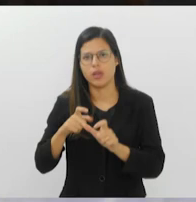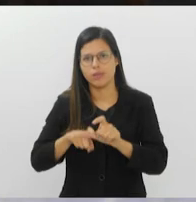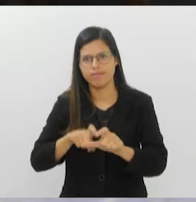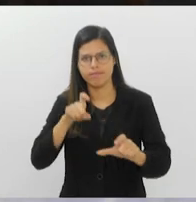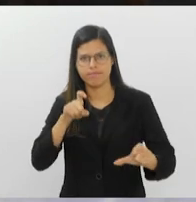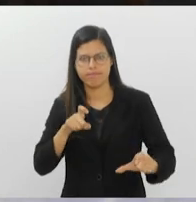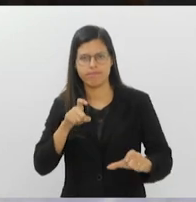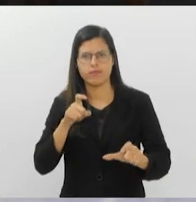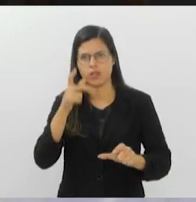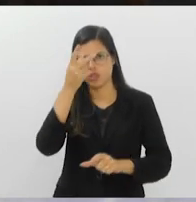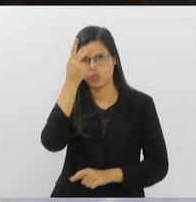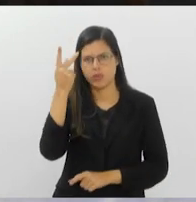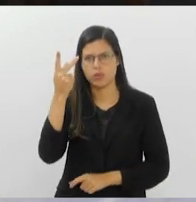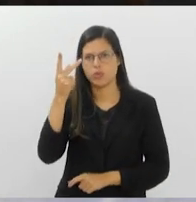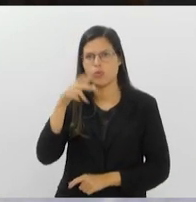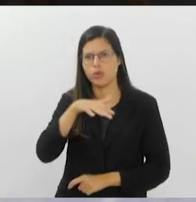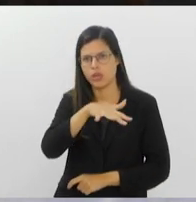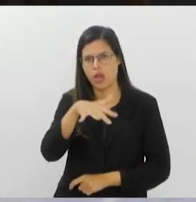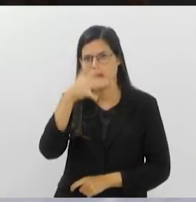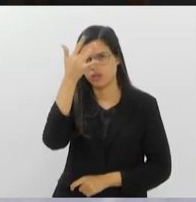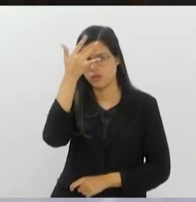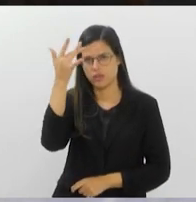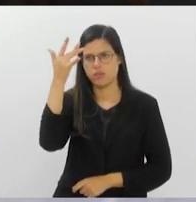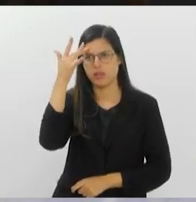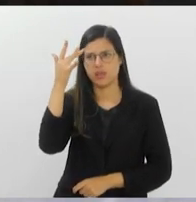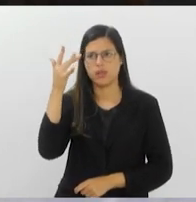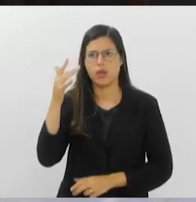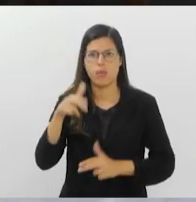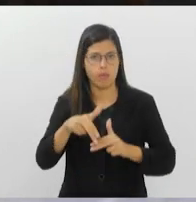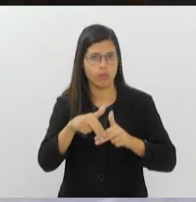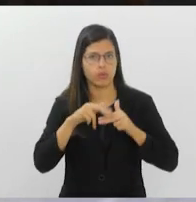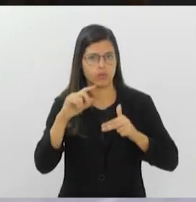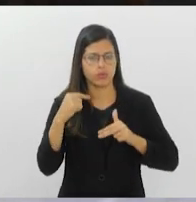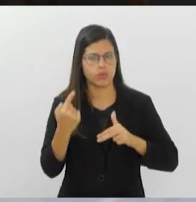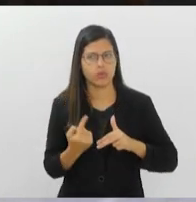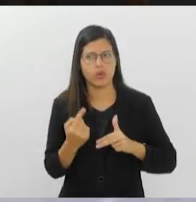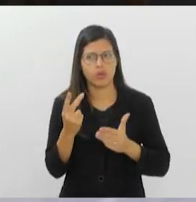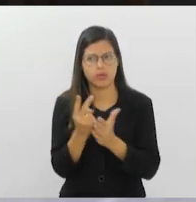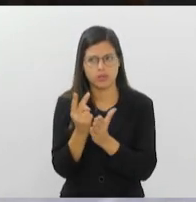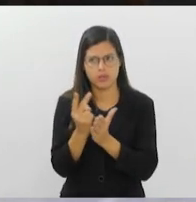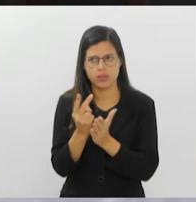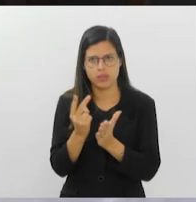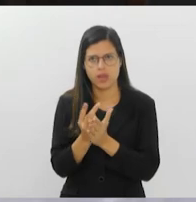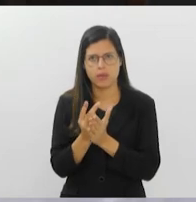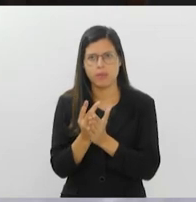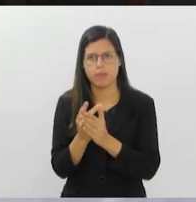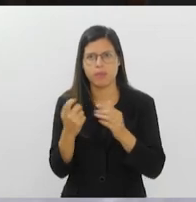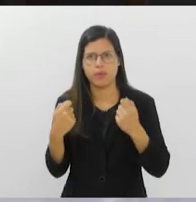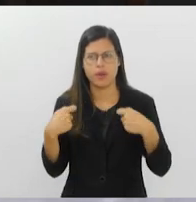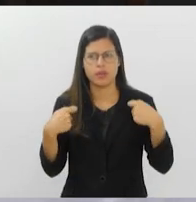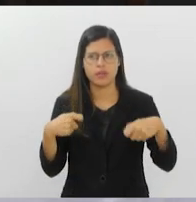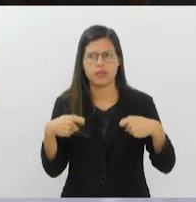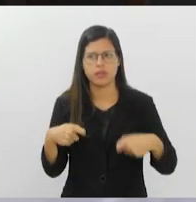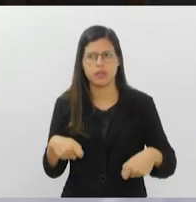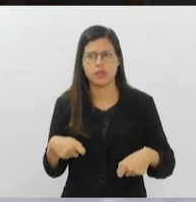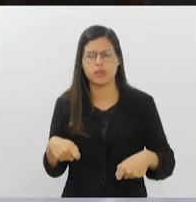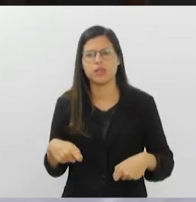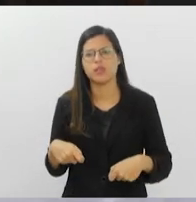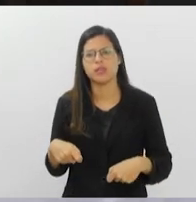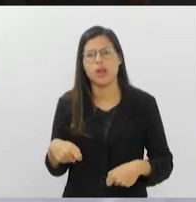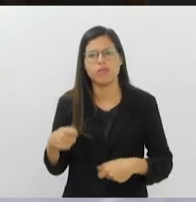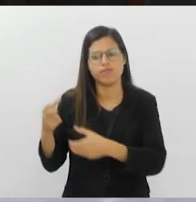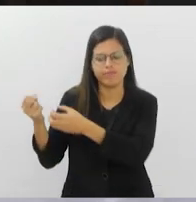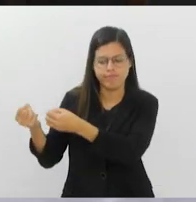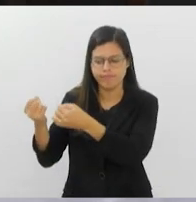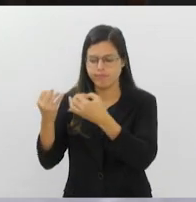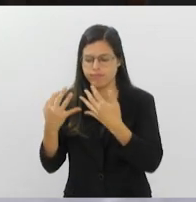saúde mental. Para isso, obviamente, todos nós temos que o tempo todo estarmos dispostos a ouvir o outro,